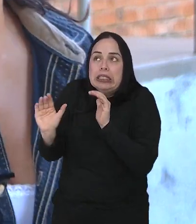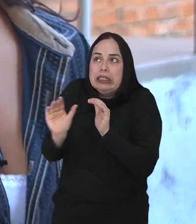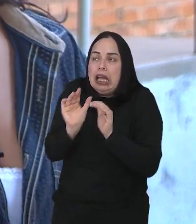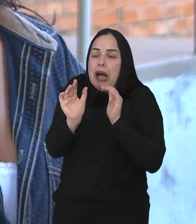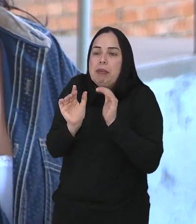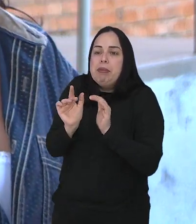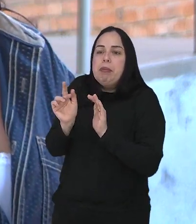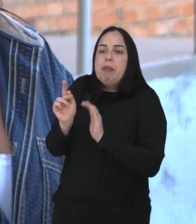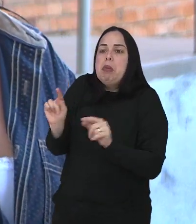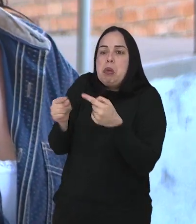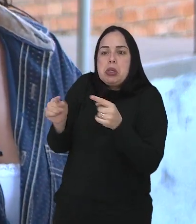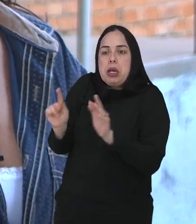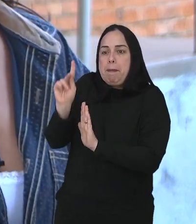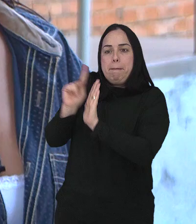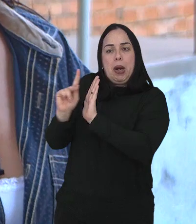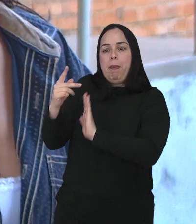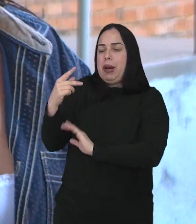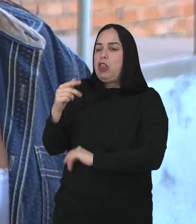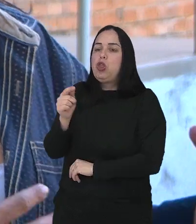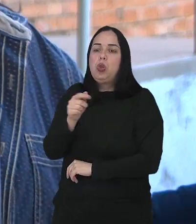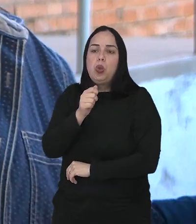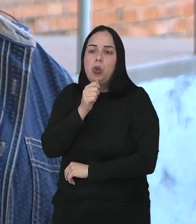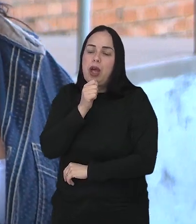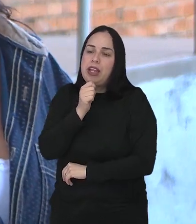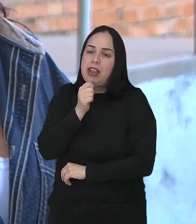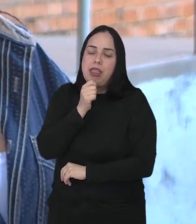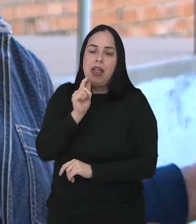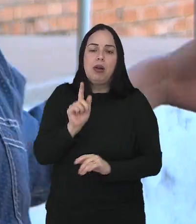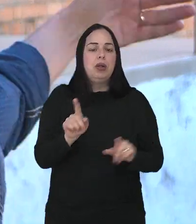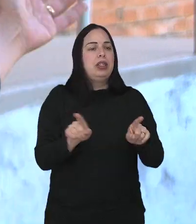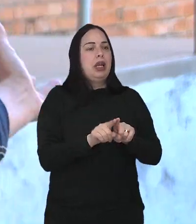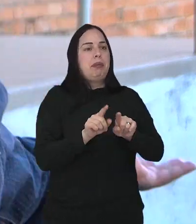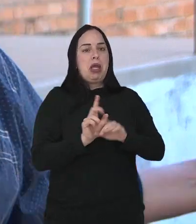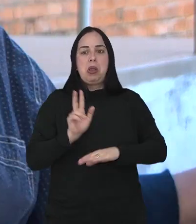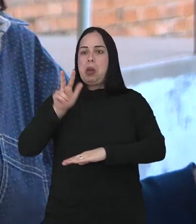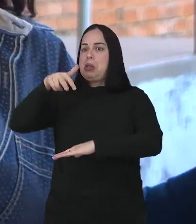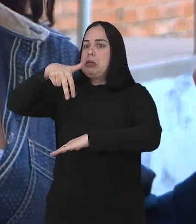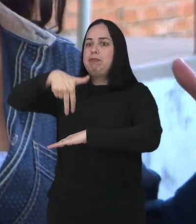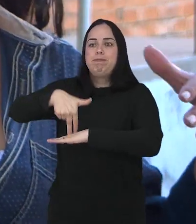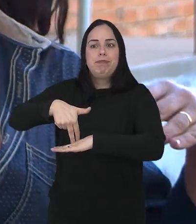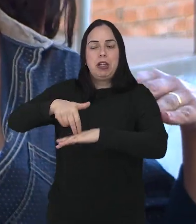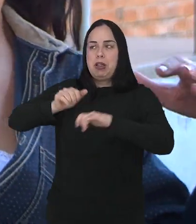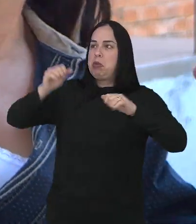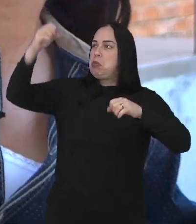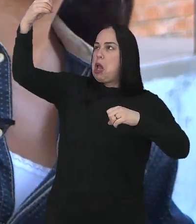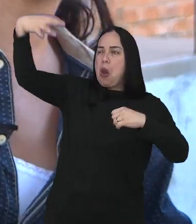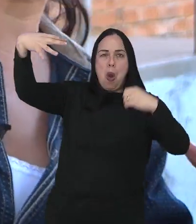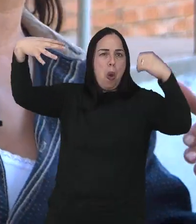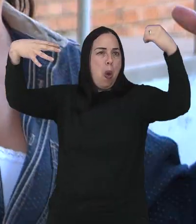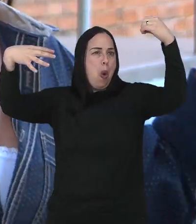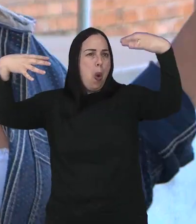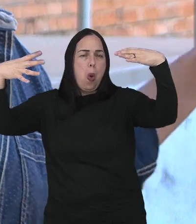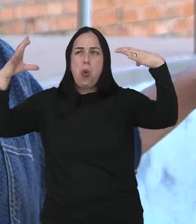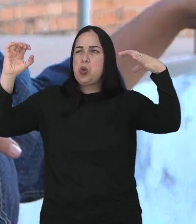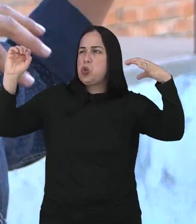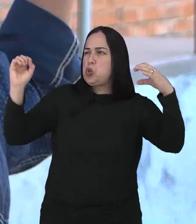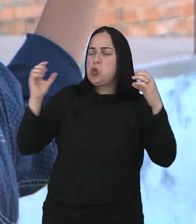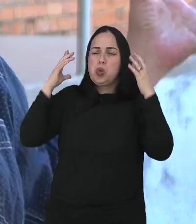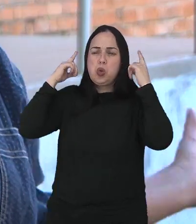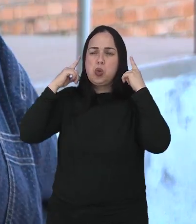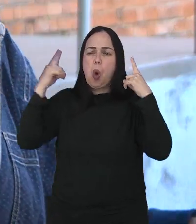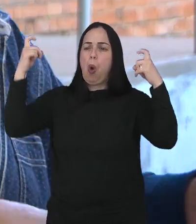ao vivo, algumas nunca tinham subido num palco com estrutura como esse aqui que eles colocam muita caixa de